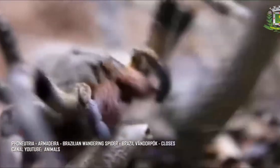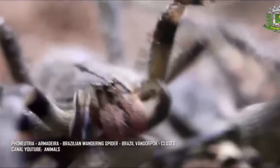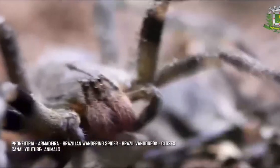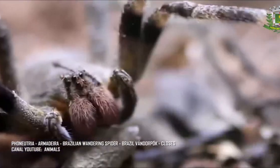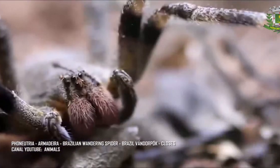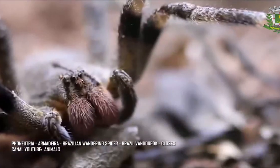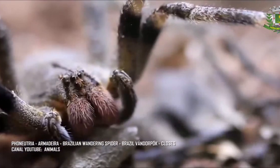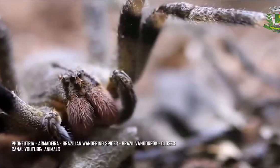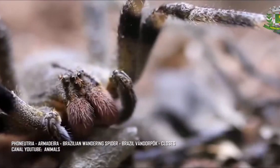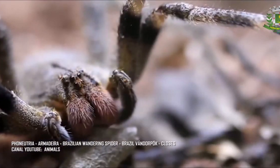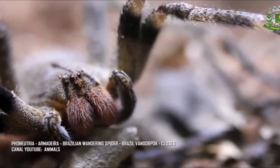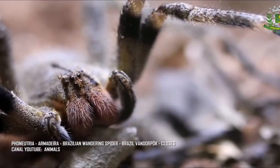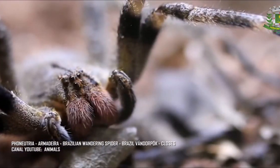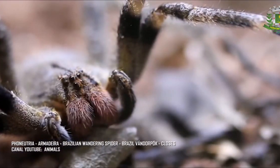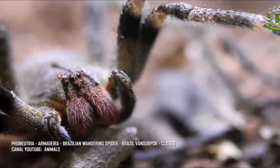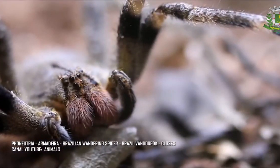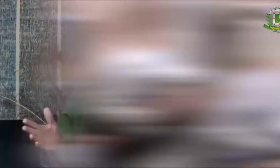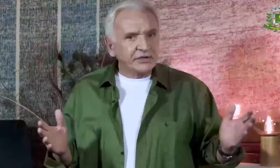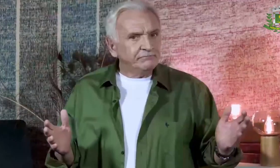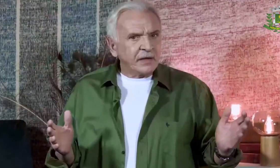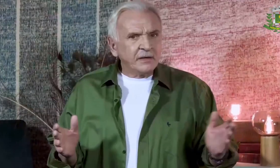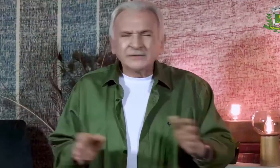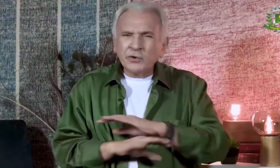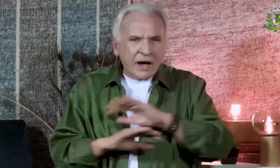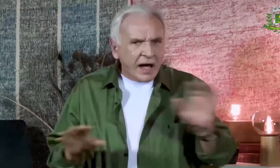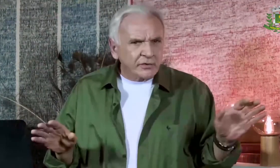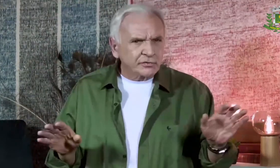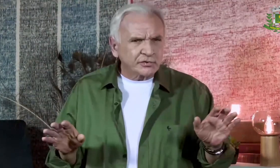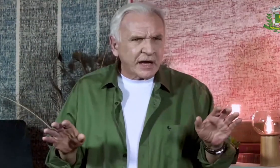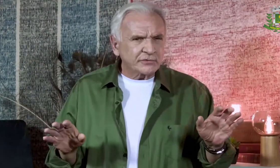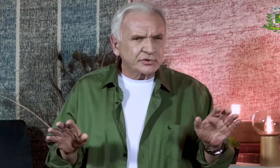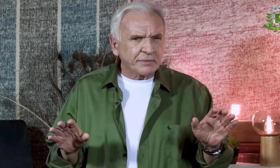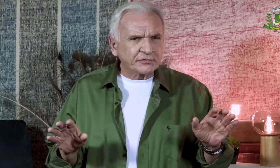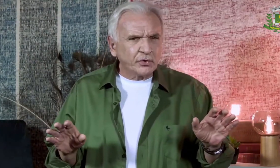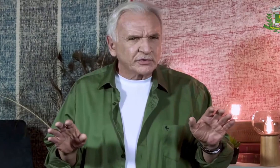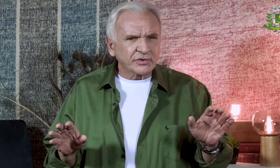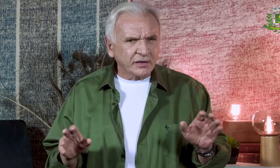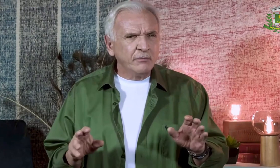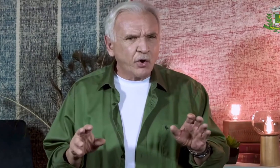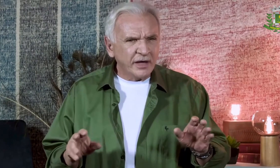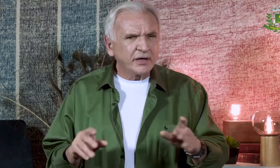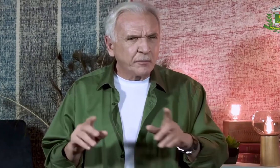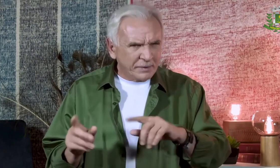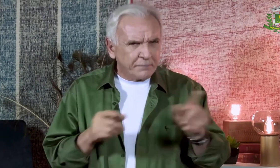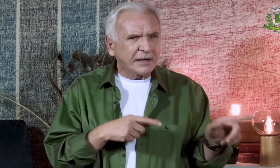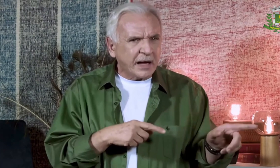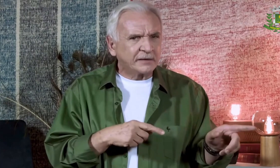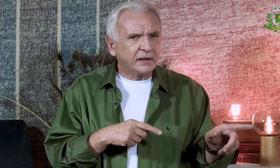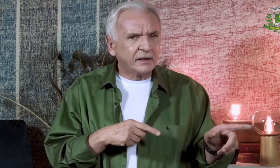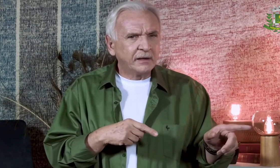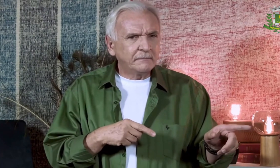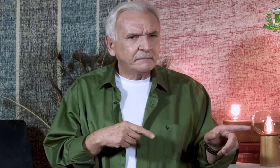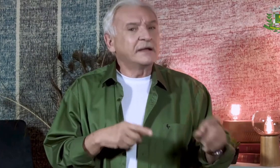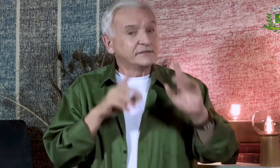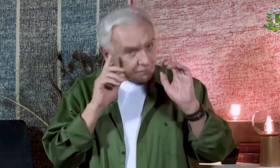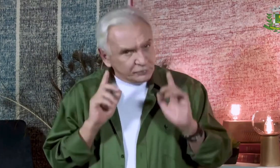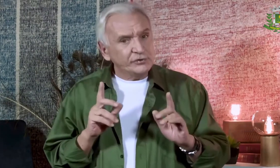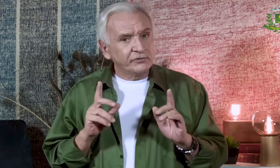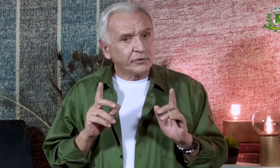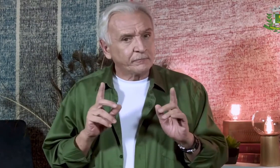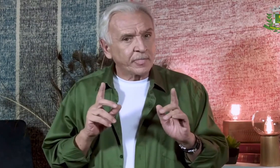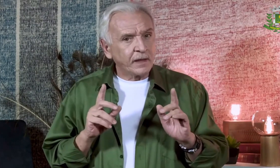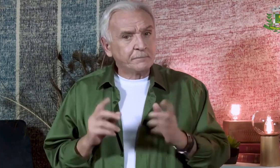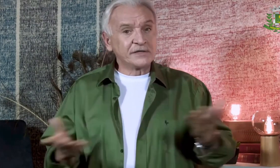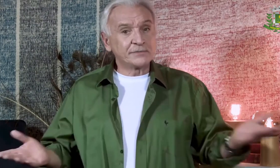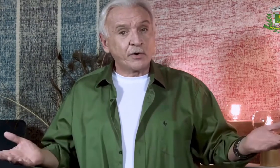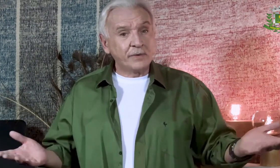febre e forte dor no local. Ainda assim, são raros os casos de pessoas que morreram pela picada, mas é